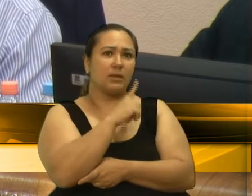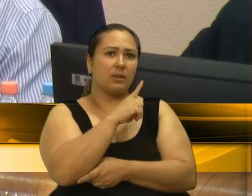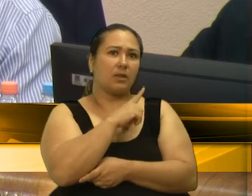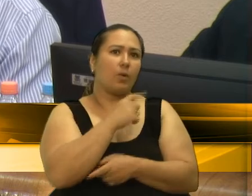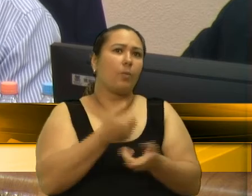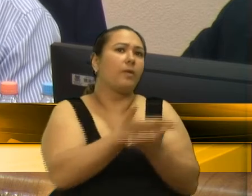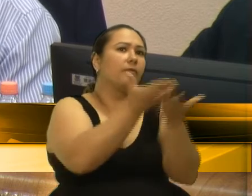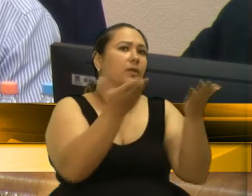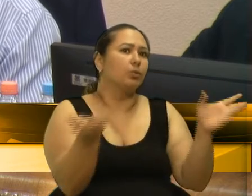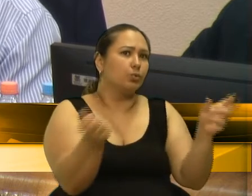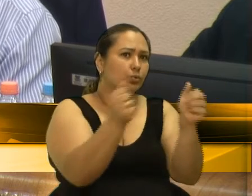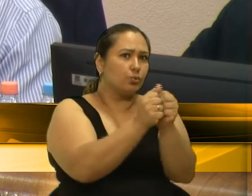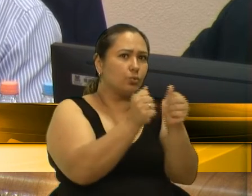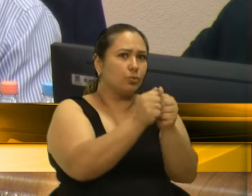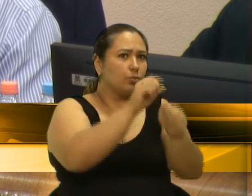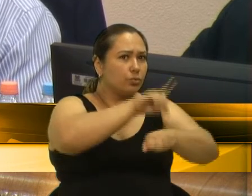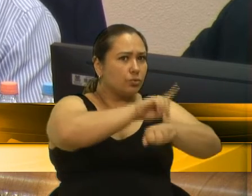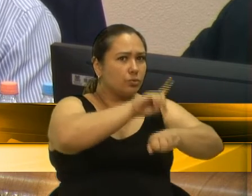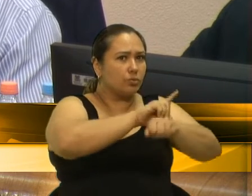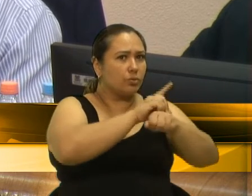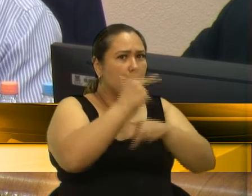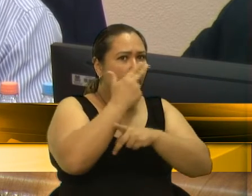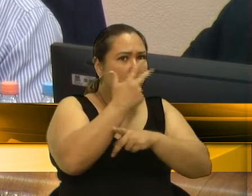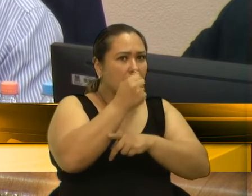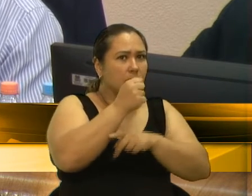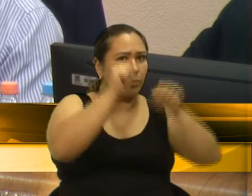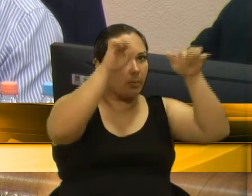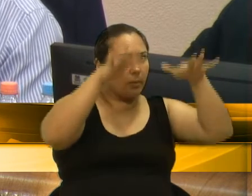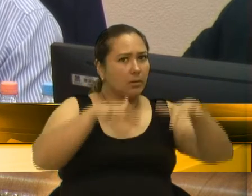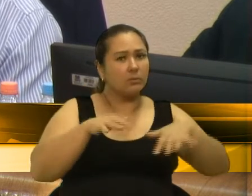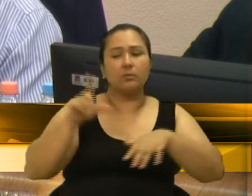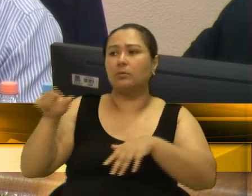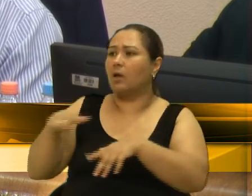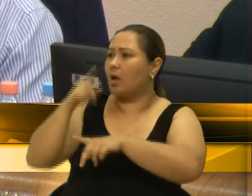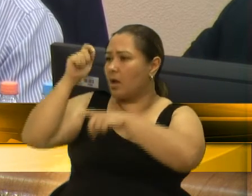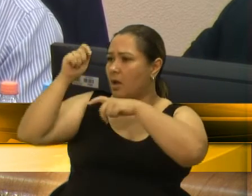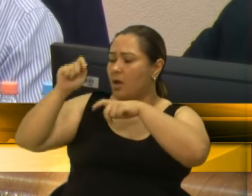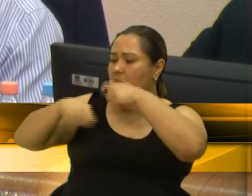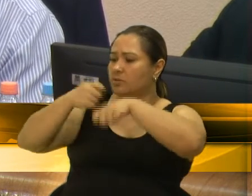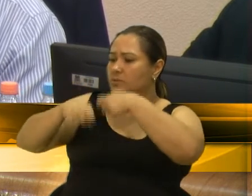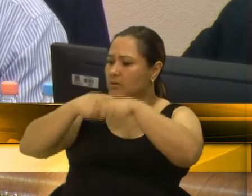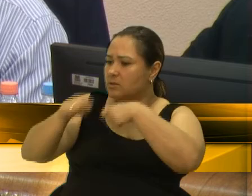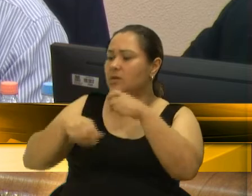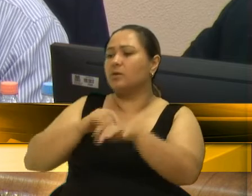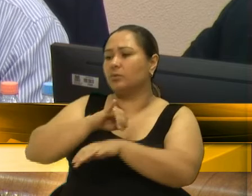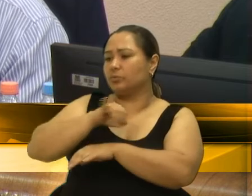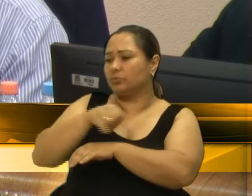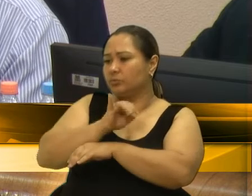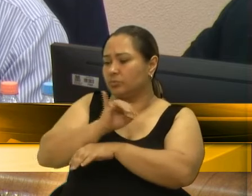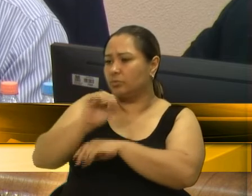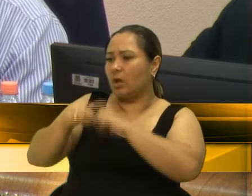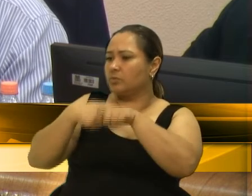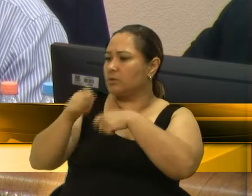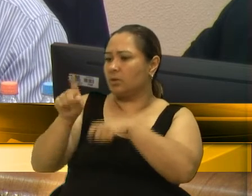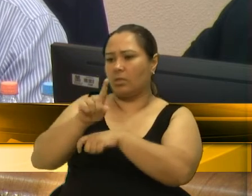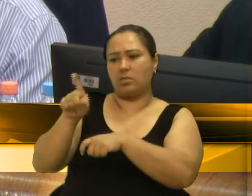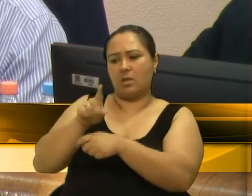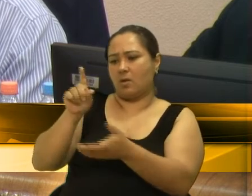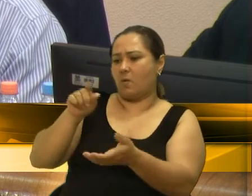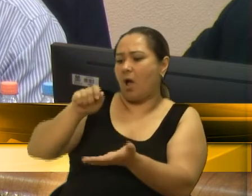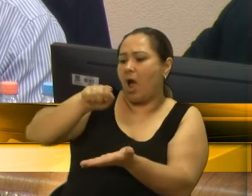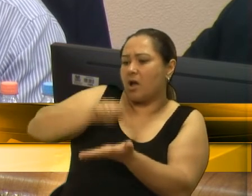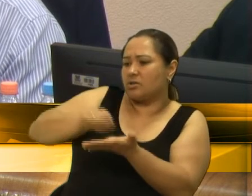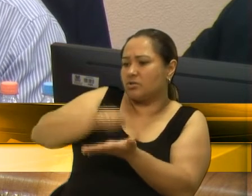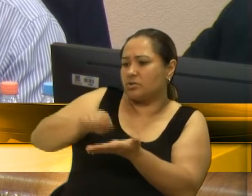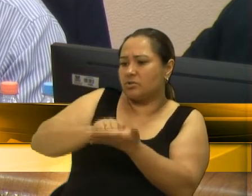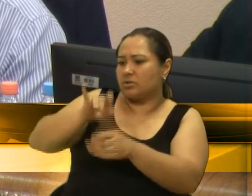evento concomitante nesses dias? Senhor Joemir, é que a administração já não estava agendado ou autorizando a praça justamente pela